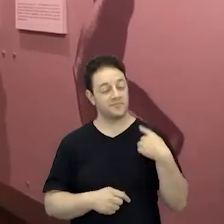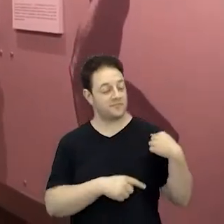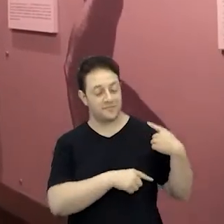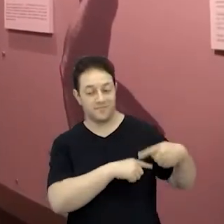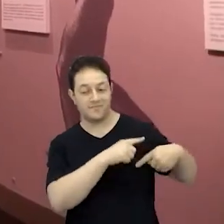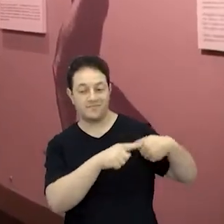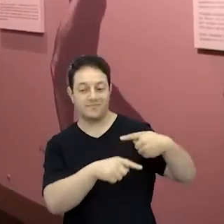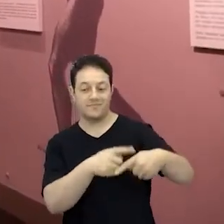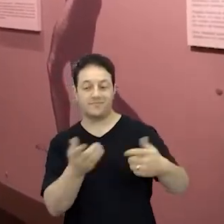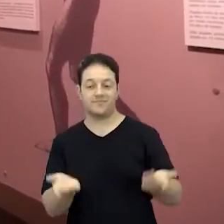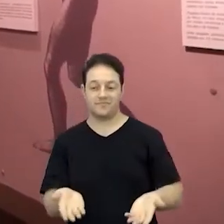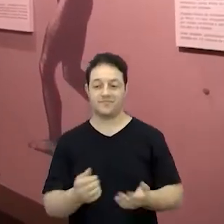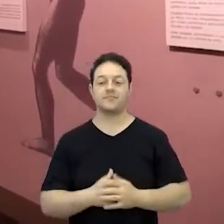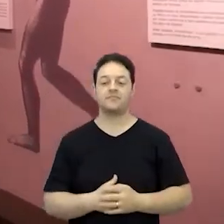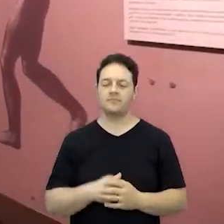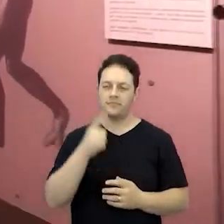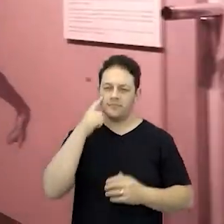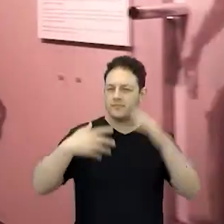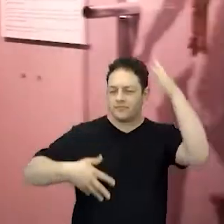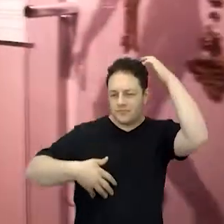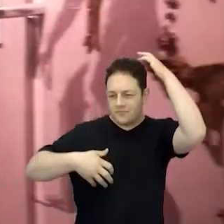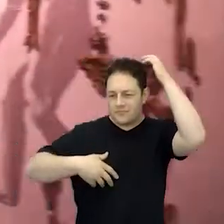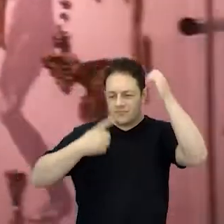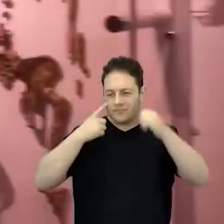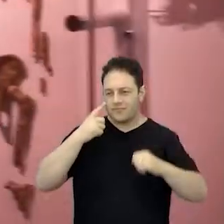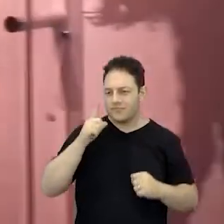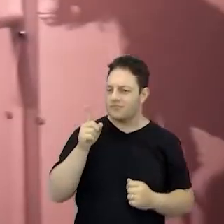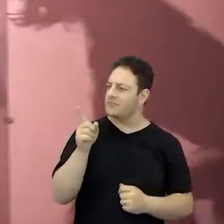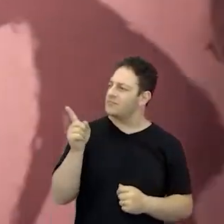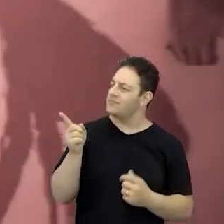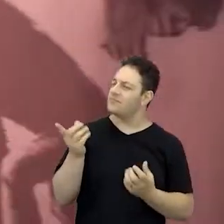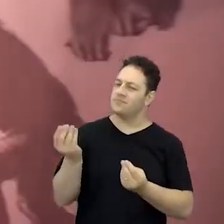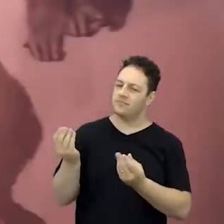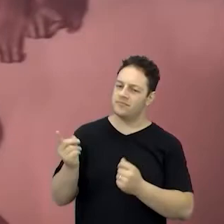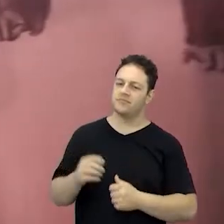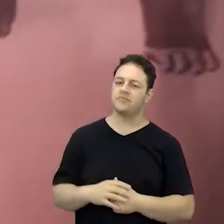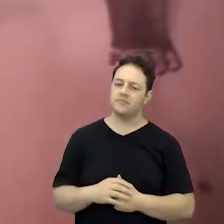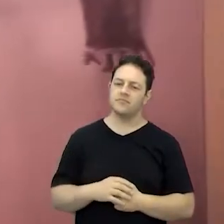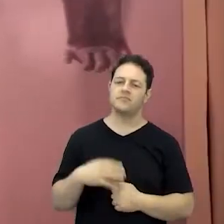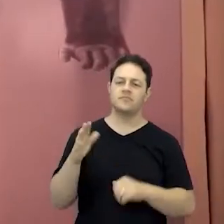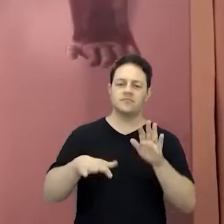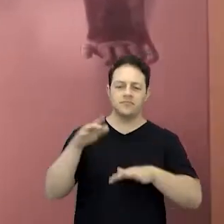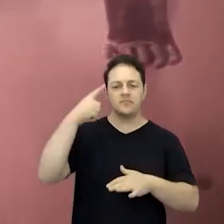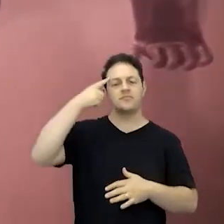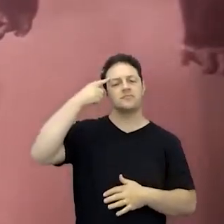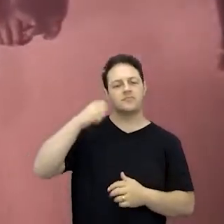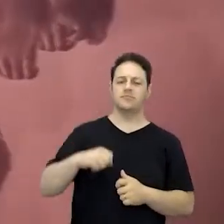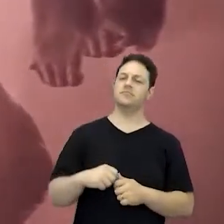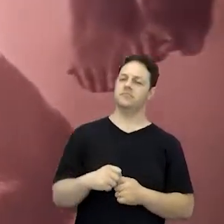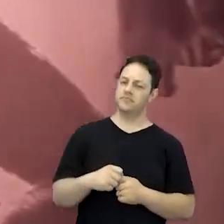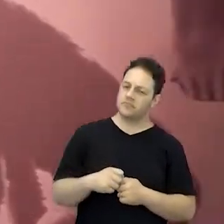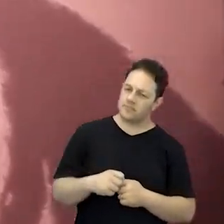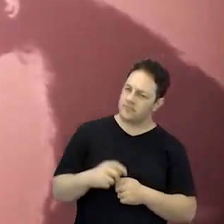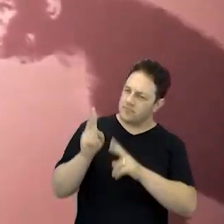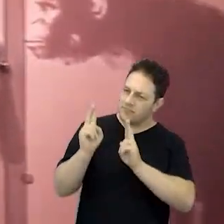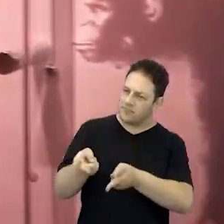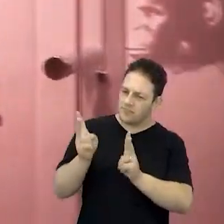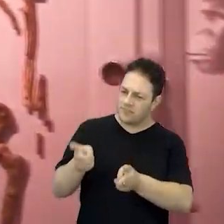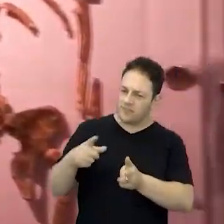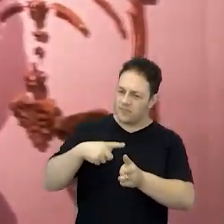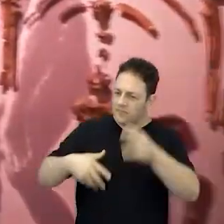evolutiva né e a gente vê justamente ali os macacos né e muitas vezes a gente pensa assim nossa mas se existe ainda